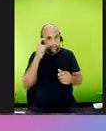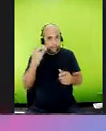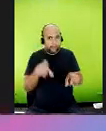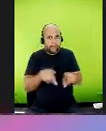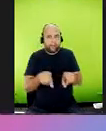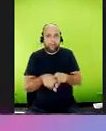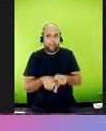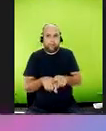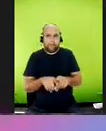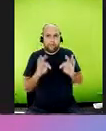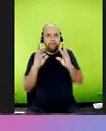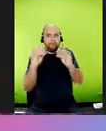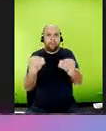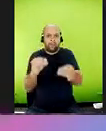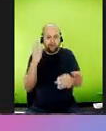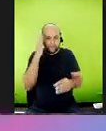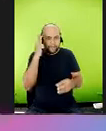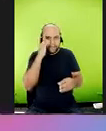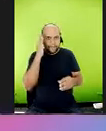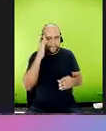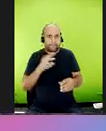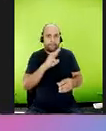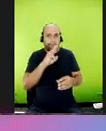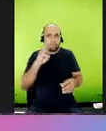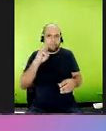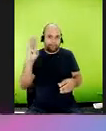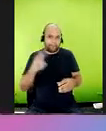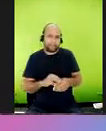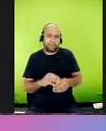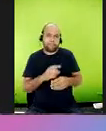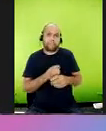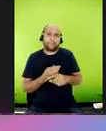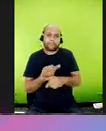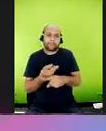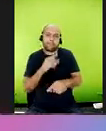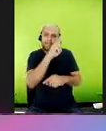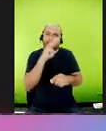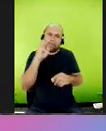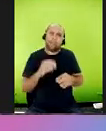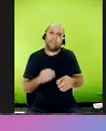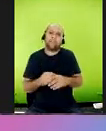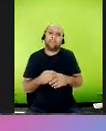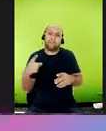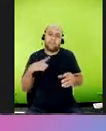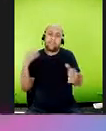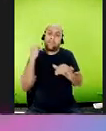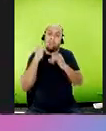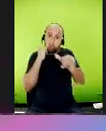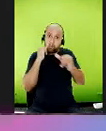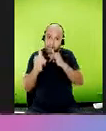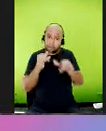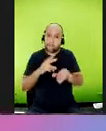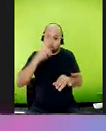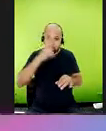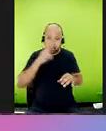e tudo isso a gente sabe no site é lá que vocês vão buscar isso nosso site é bem atualizado inclusive para vocês conhecerem porta de entrada